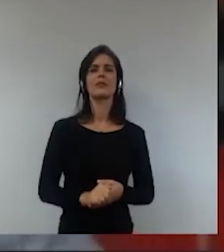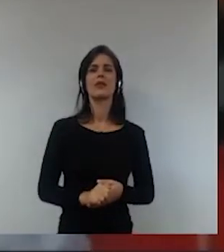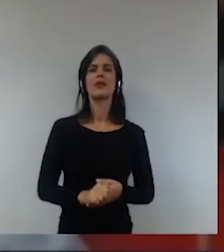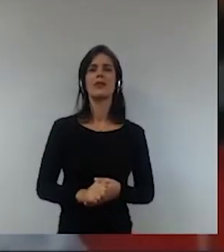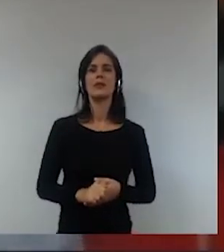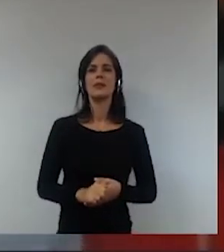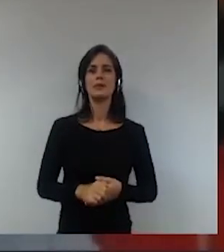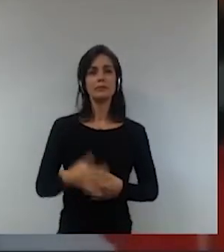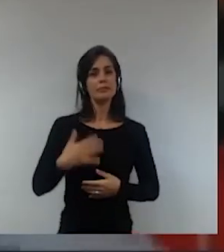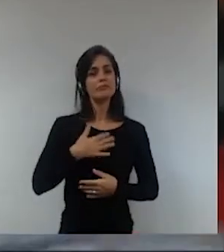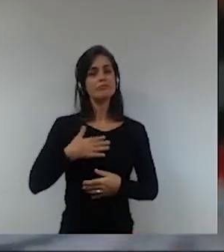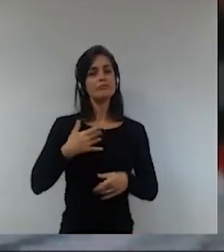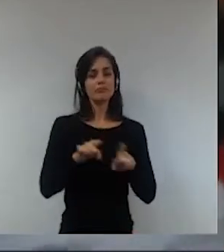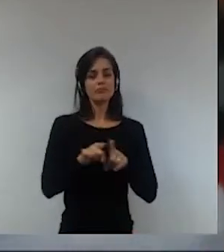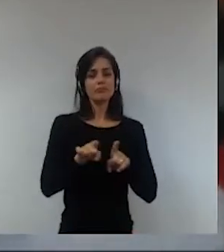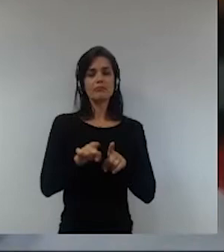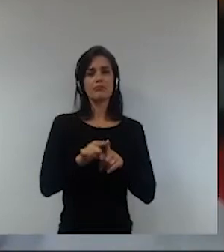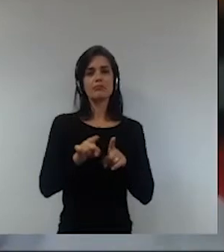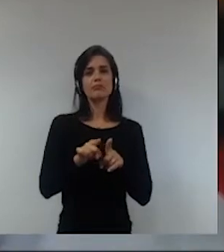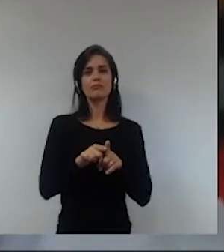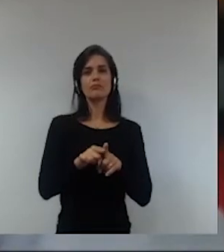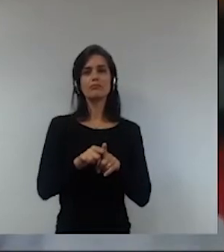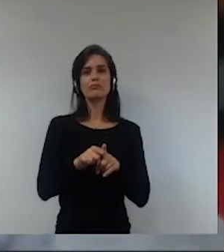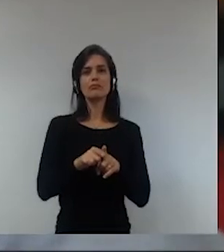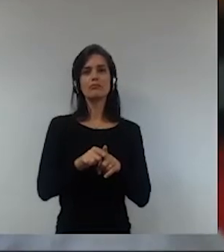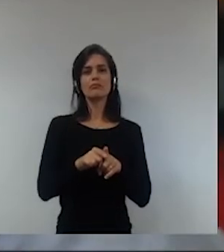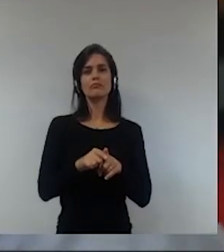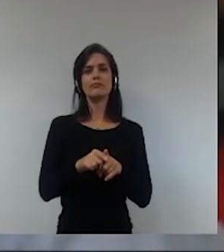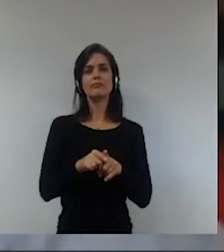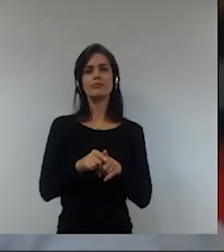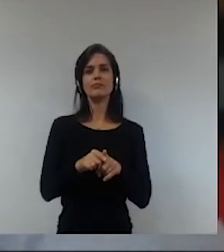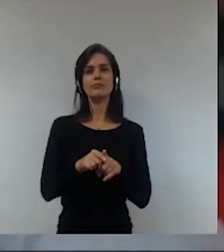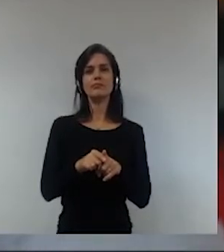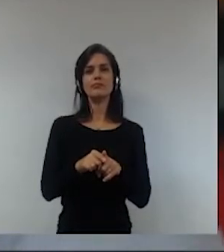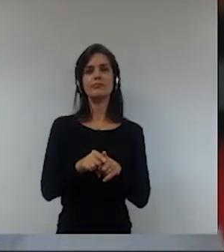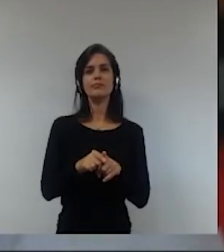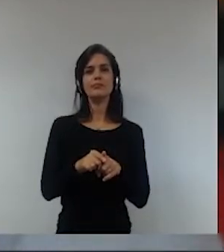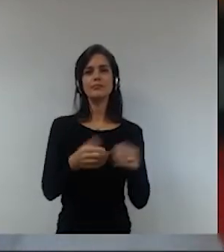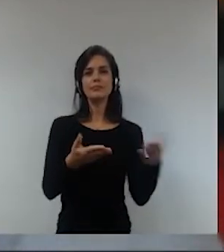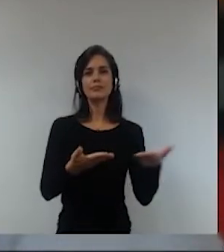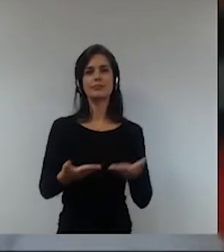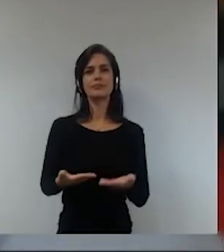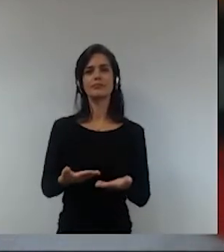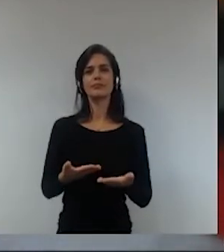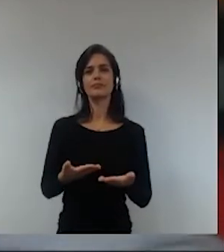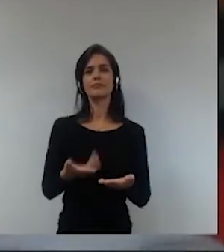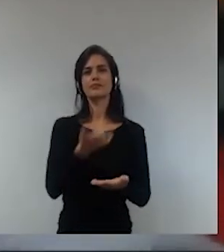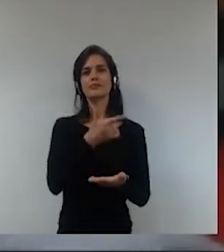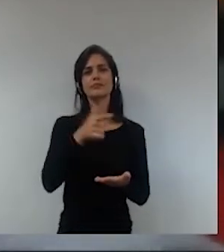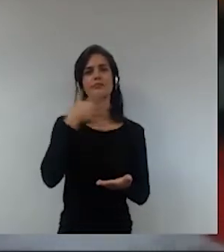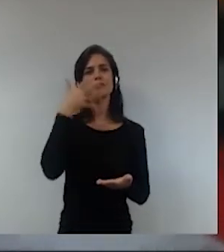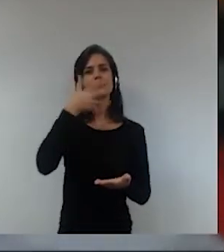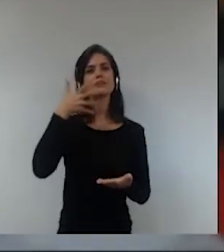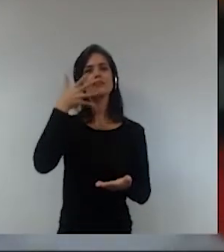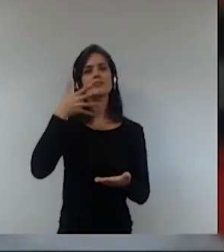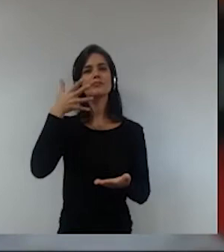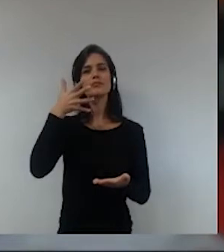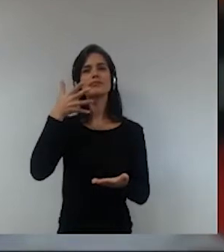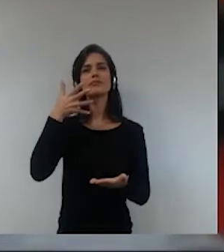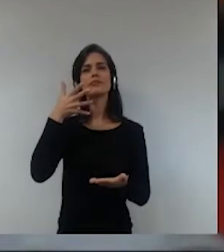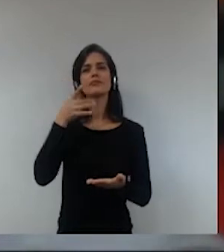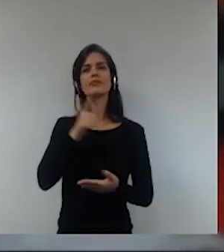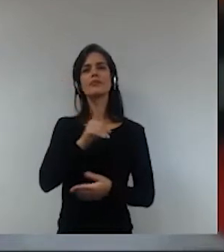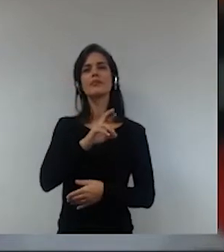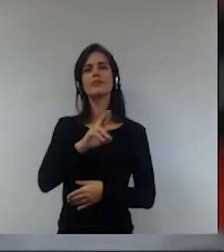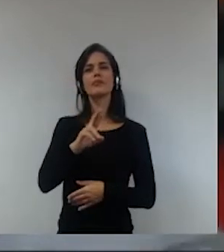gostaria também de imediato passar a palavra, então, para o nosso próximo panelista, o